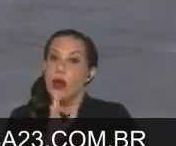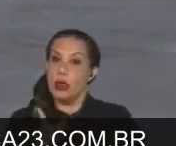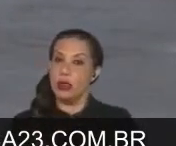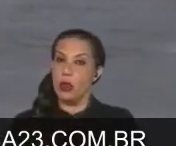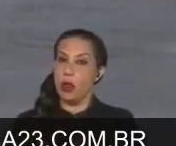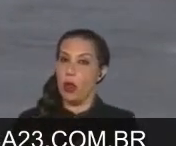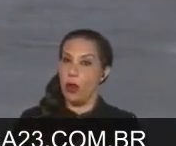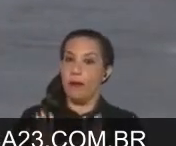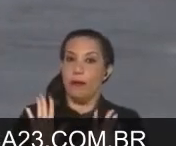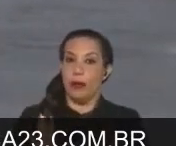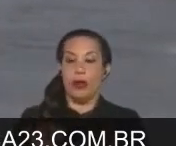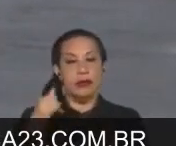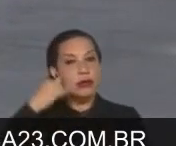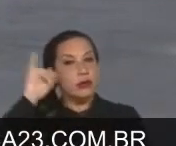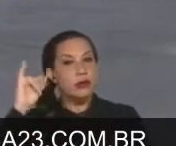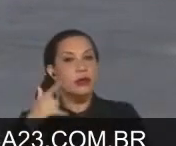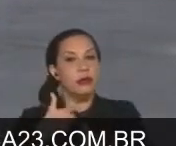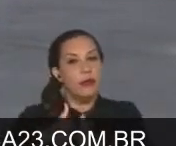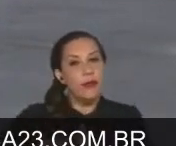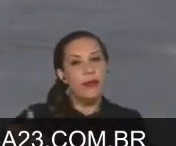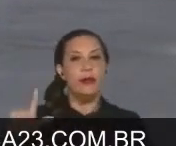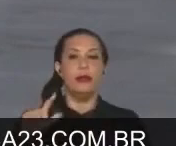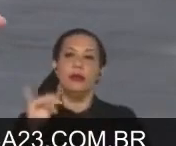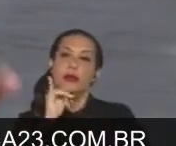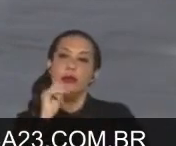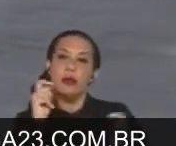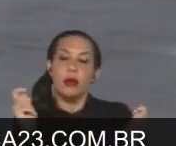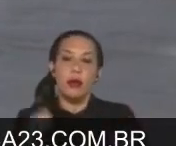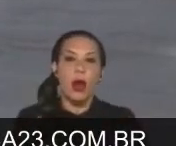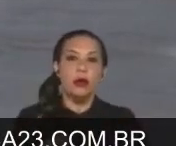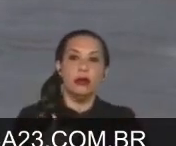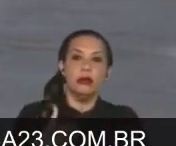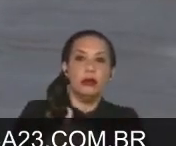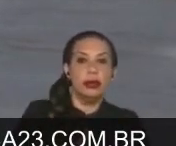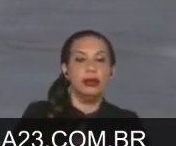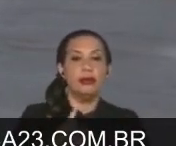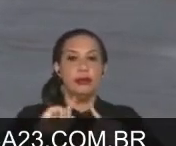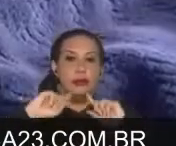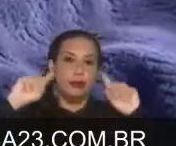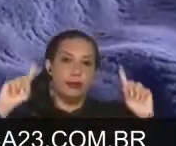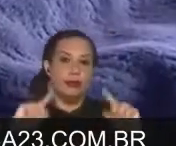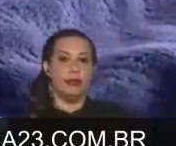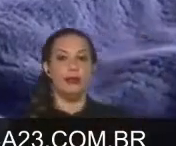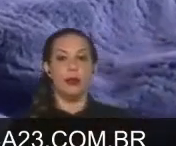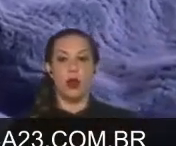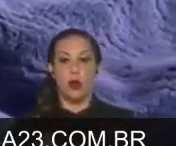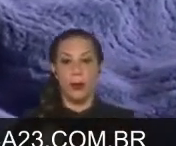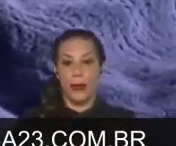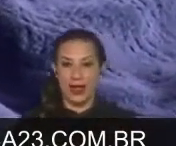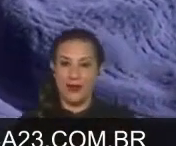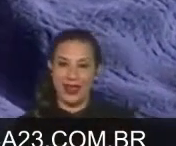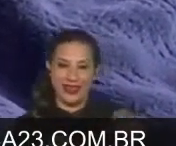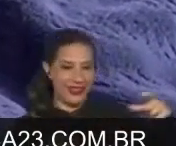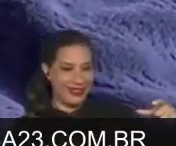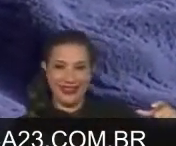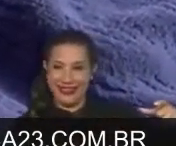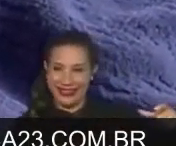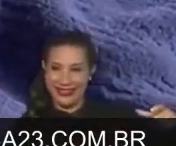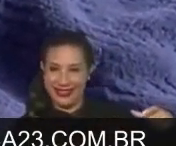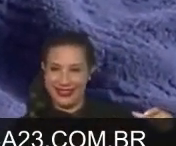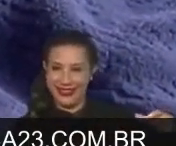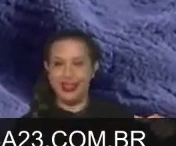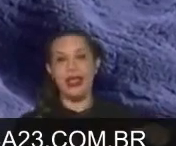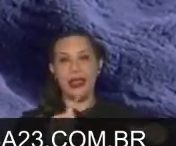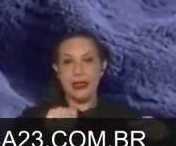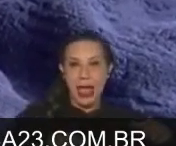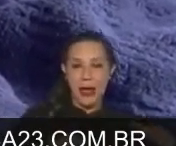consumidor. Assim, um eventual problema é possível recorrer para fazer a reclamação. Os pagamentos com cartões de crédito,